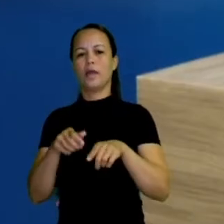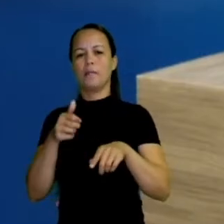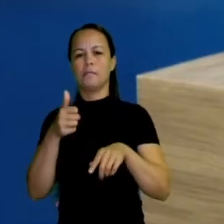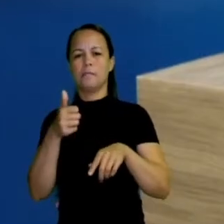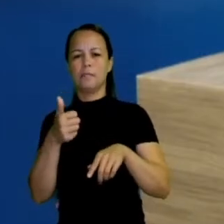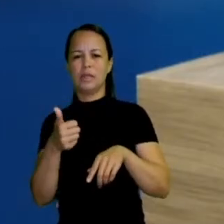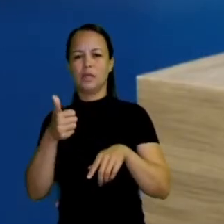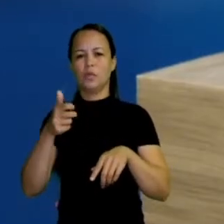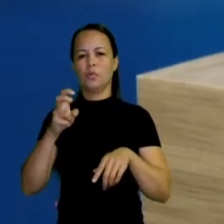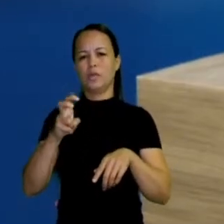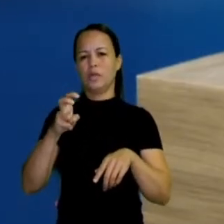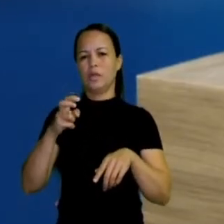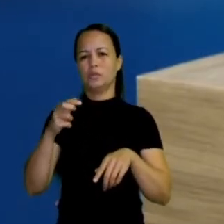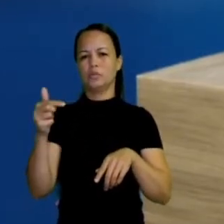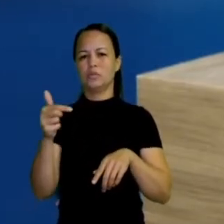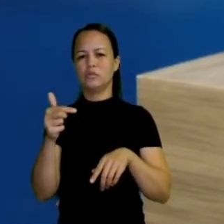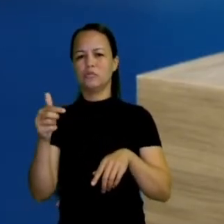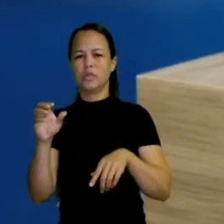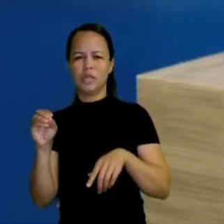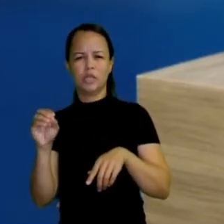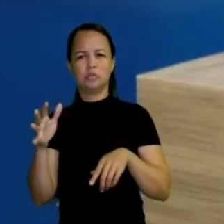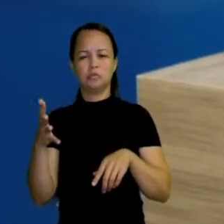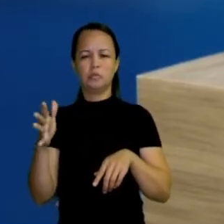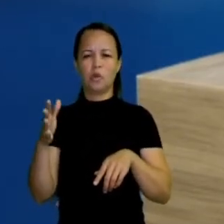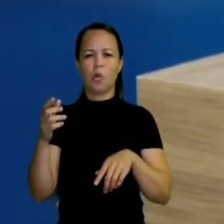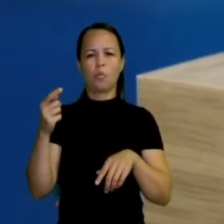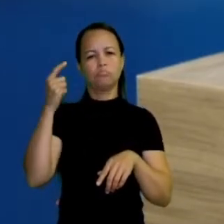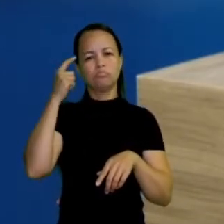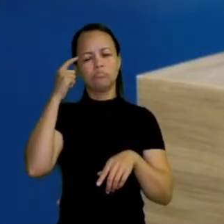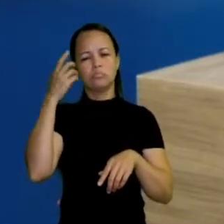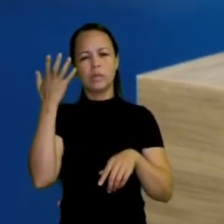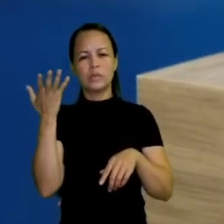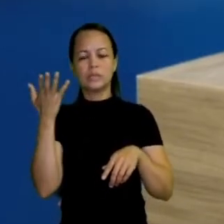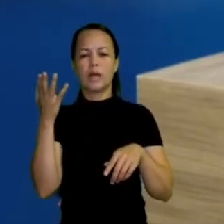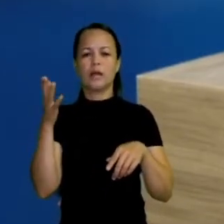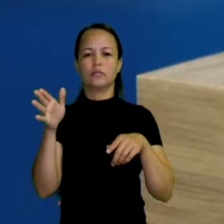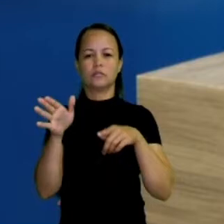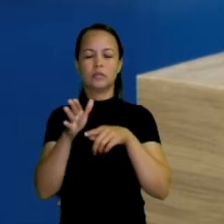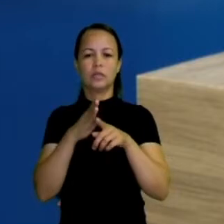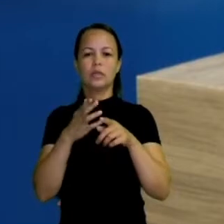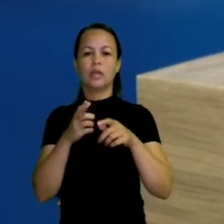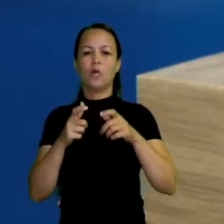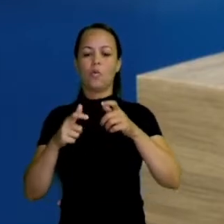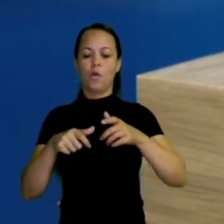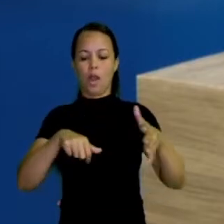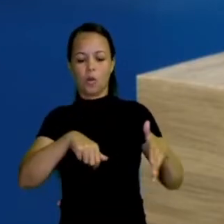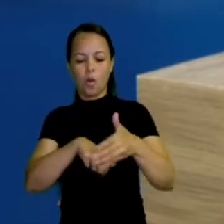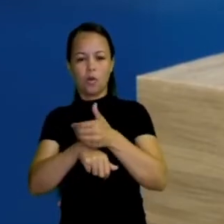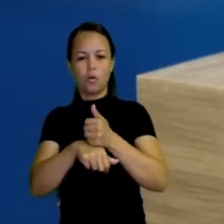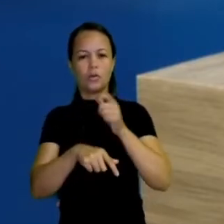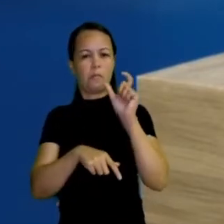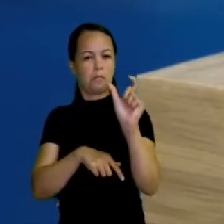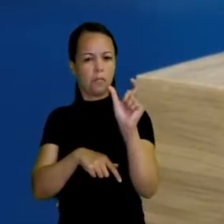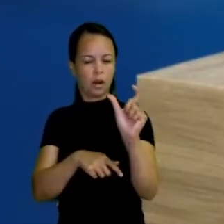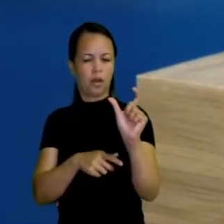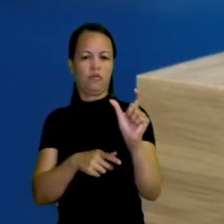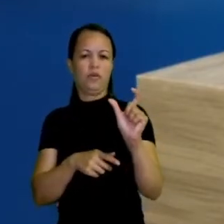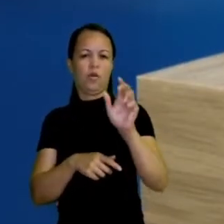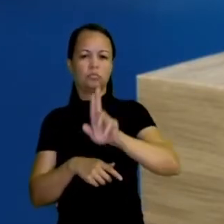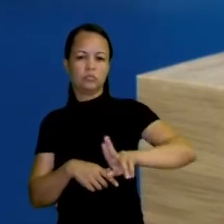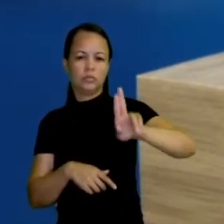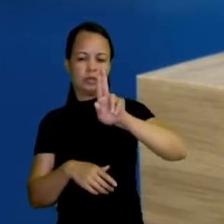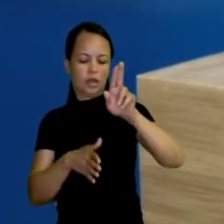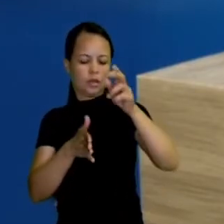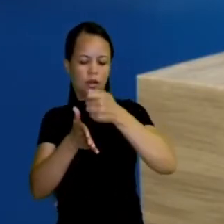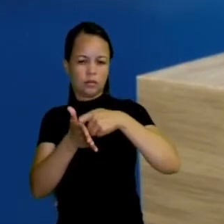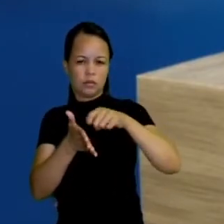vocês, mas o Brasil foi uma colônia de Portugal. Então, colônia é a palavra usada para